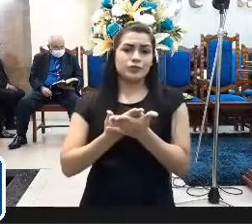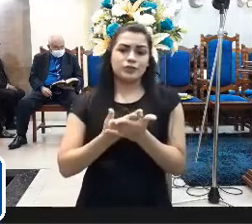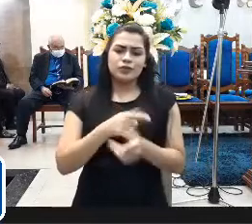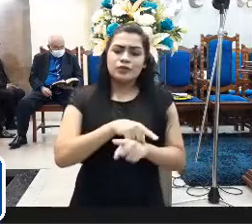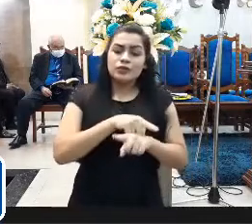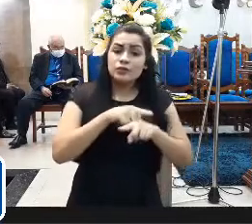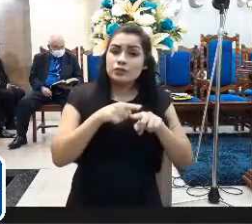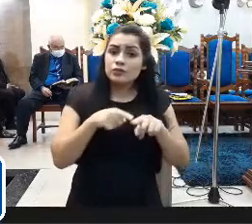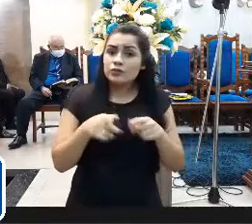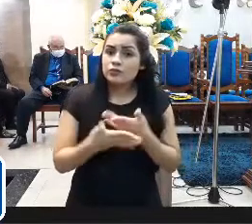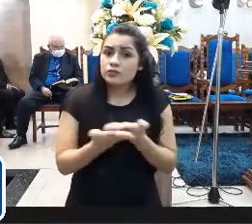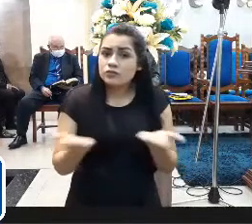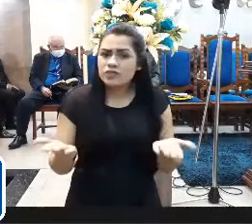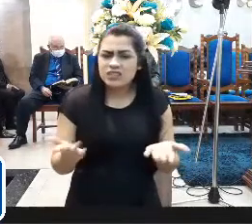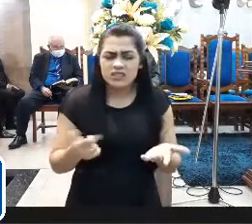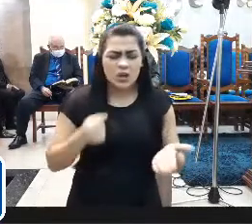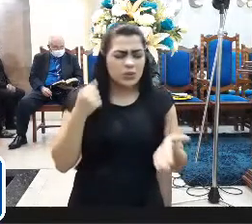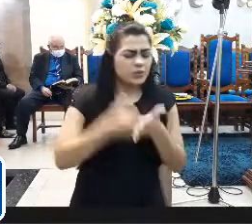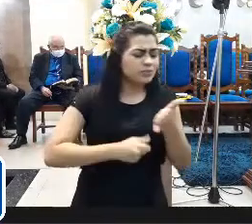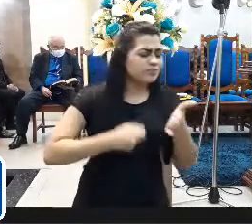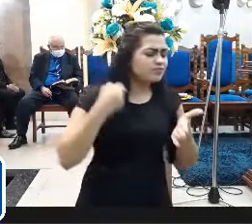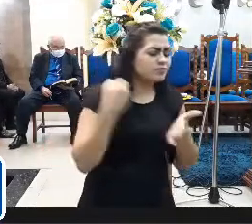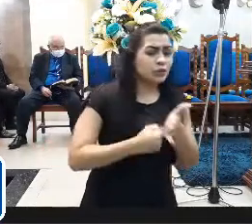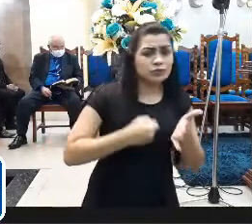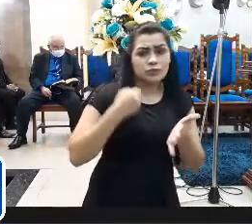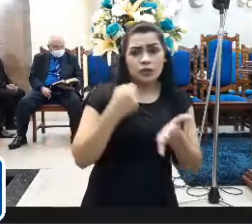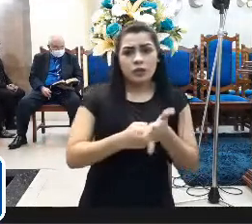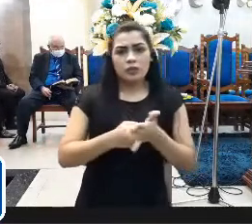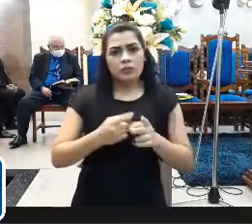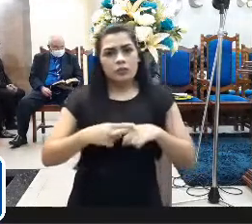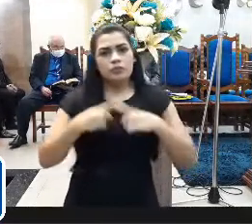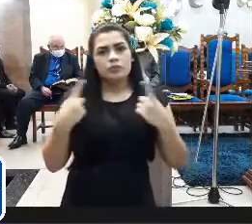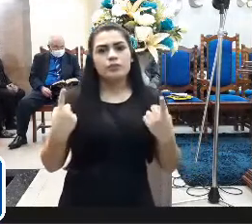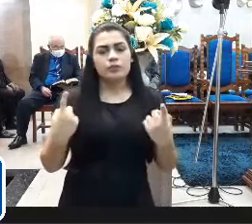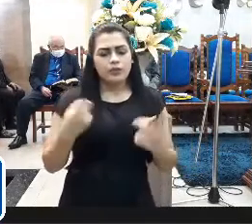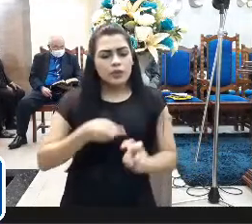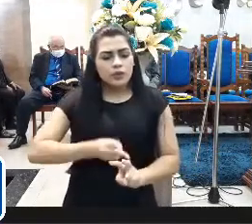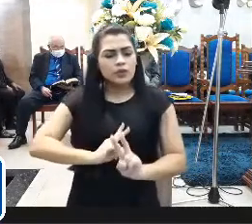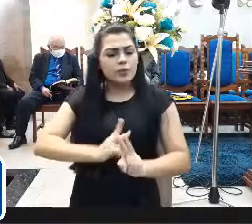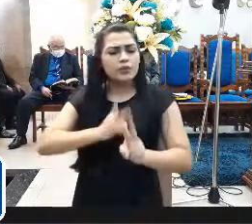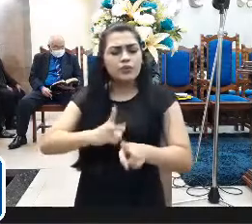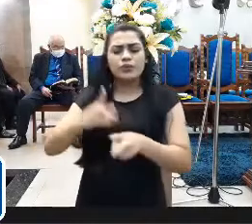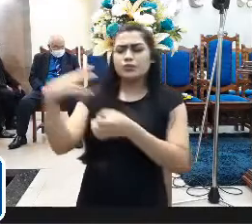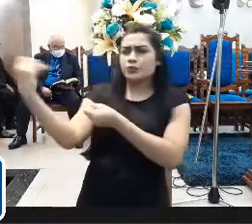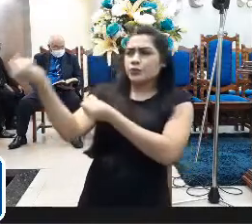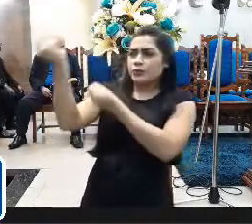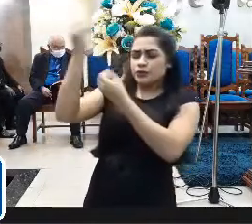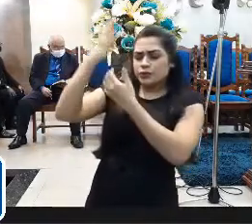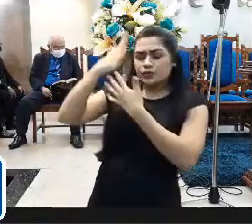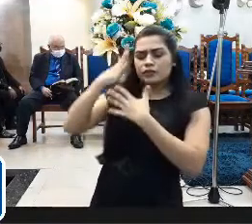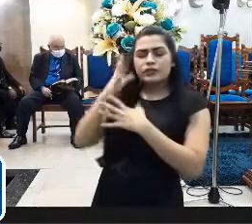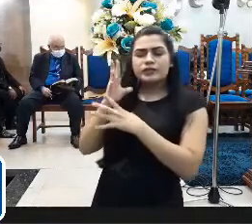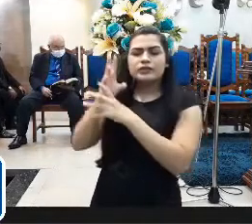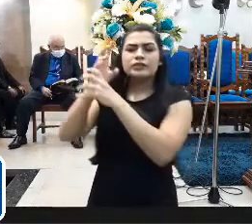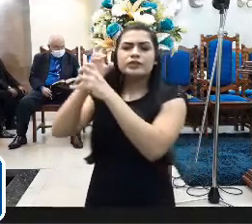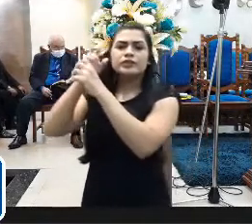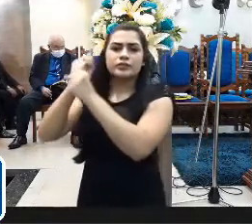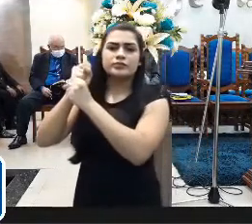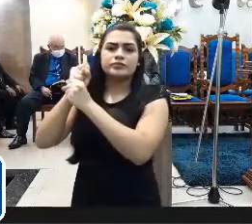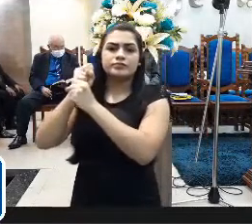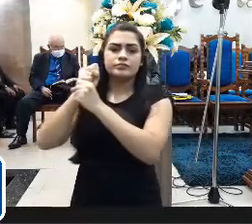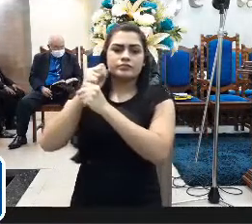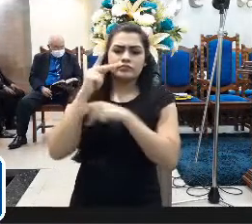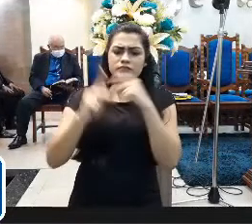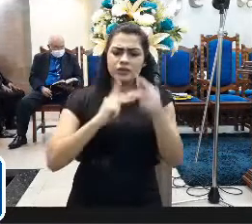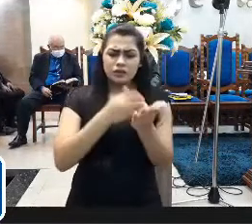mas vocês continuam nesta graça, vocês perseveram firme, não desviou ninguém, não